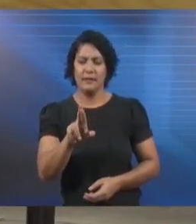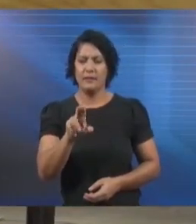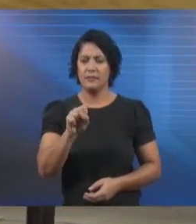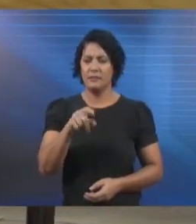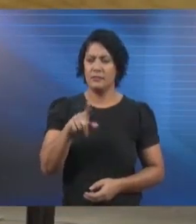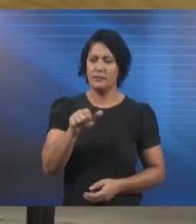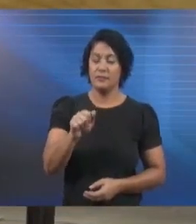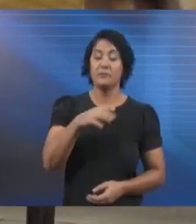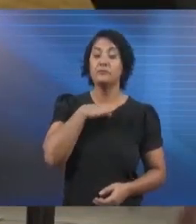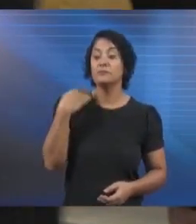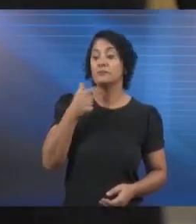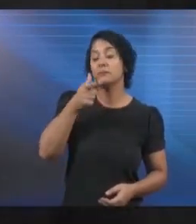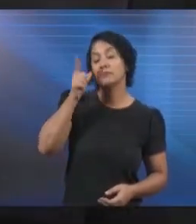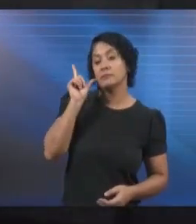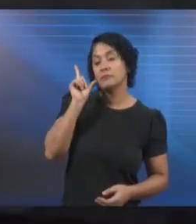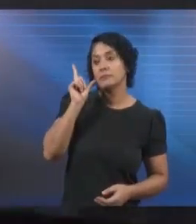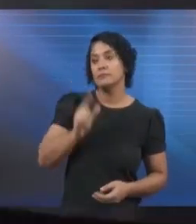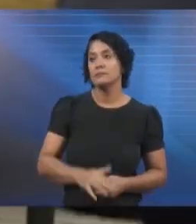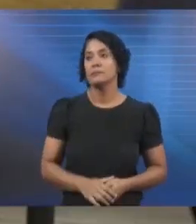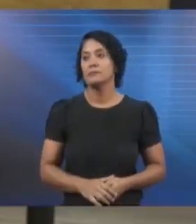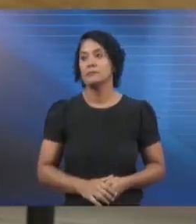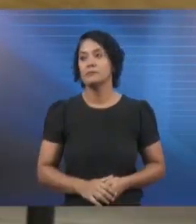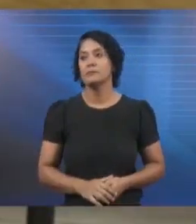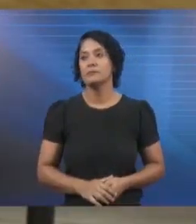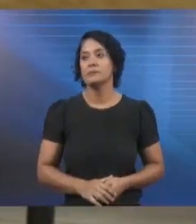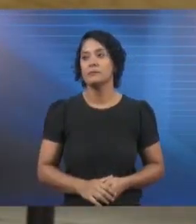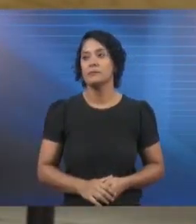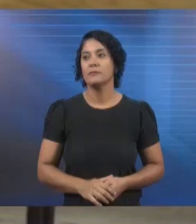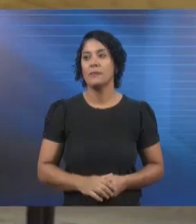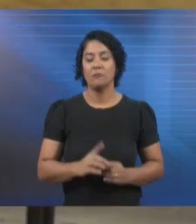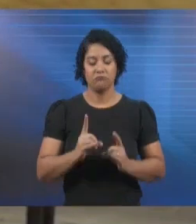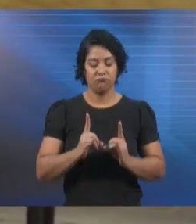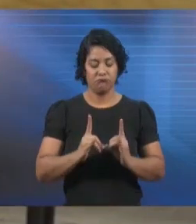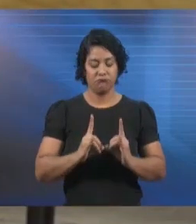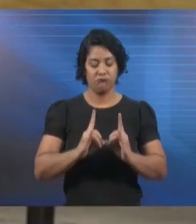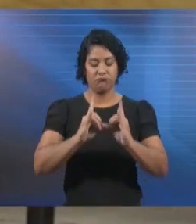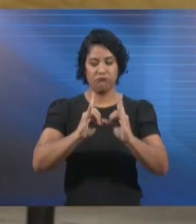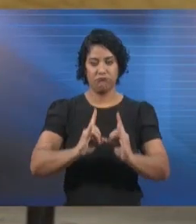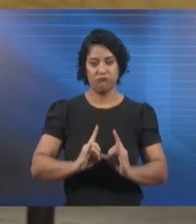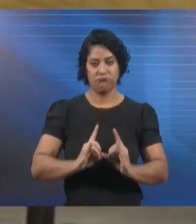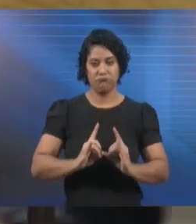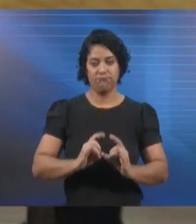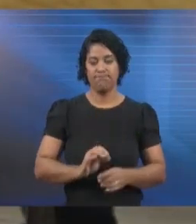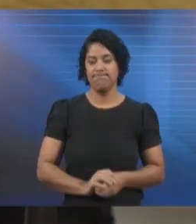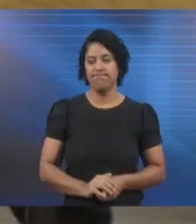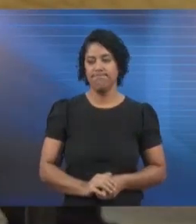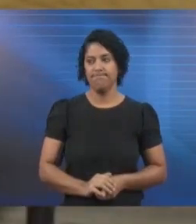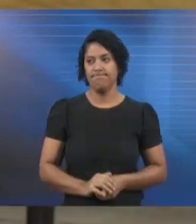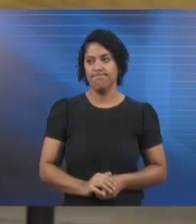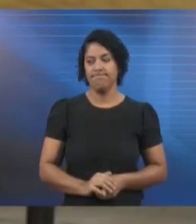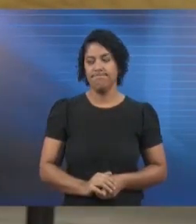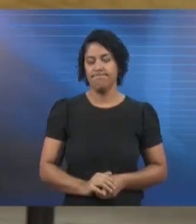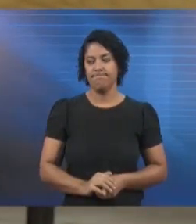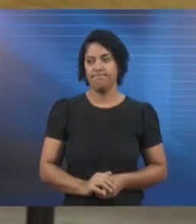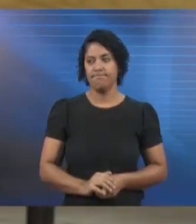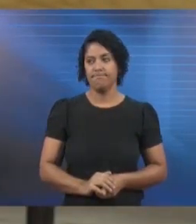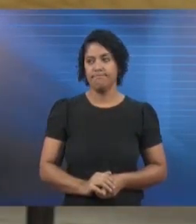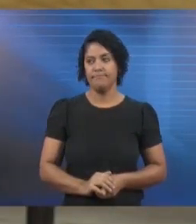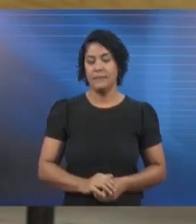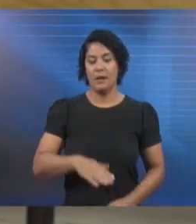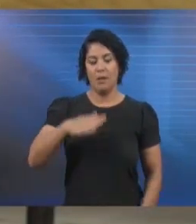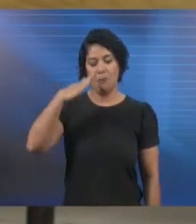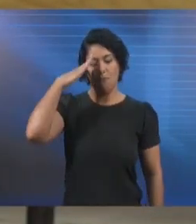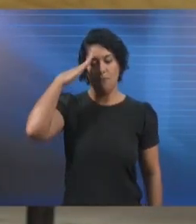ontem e que daqui algum alguns instantes será sepultado então o mait sou um militar que